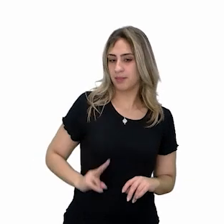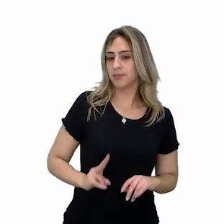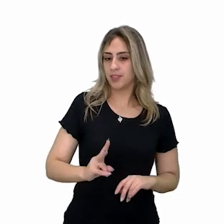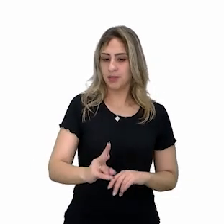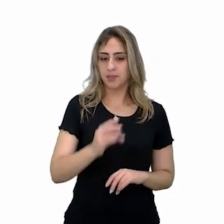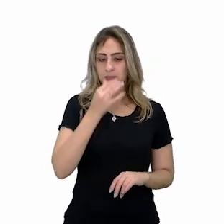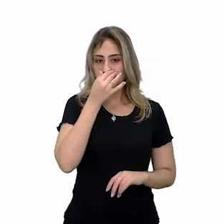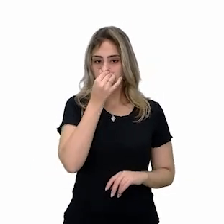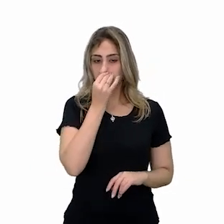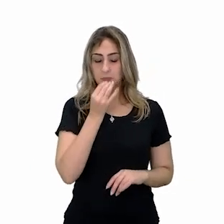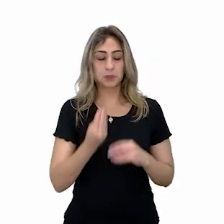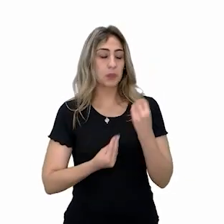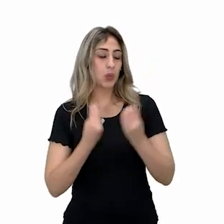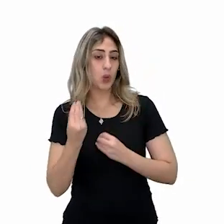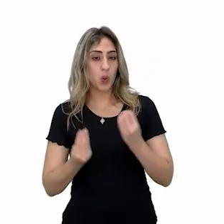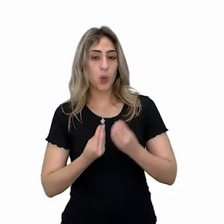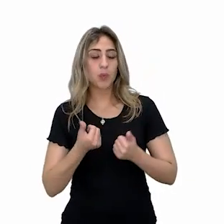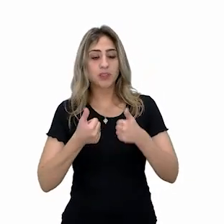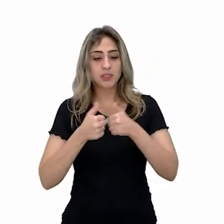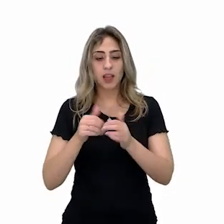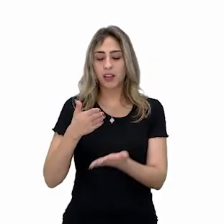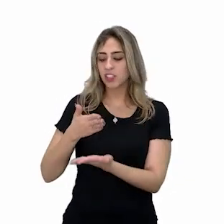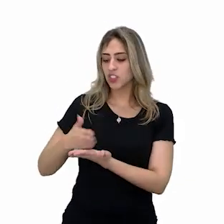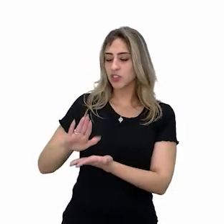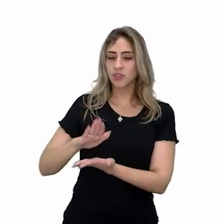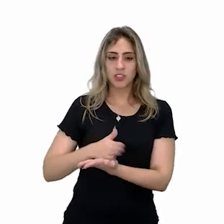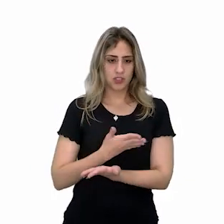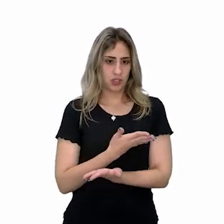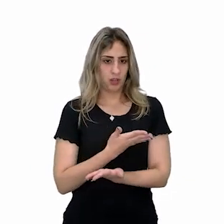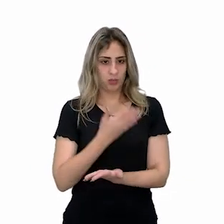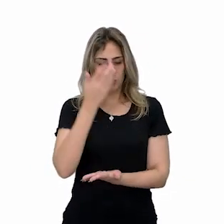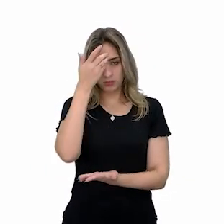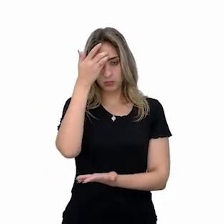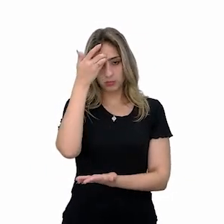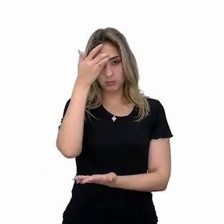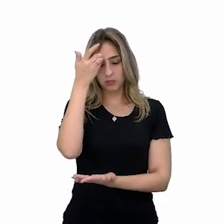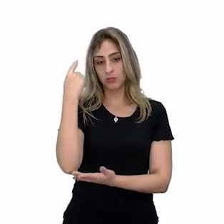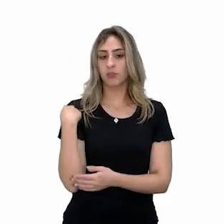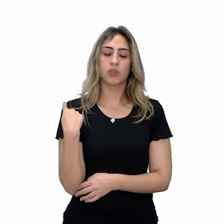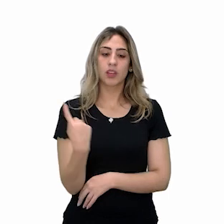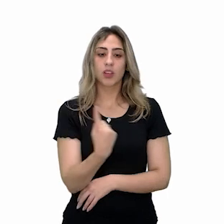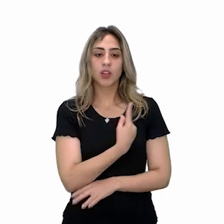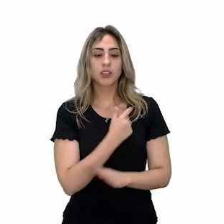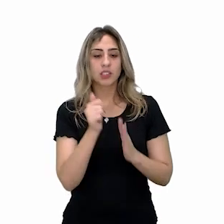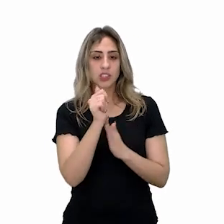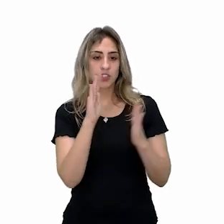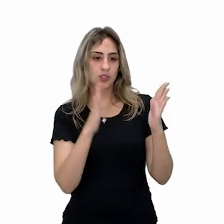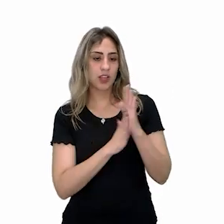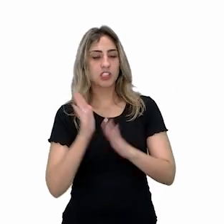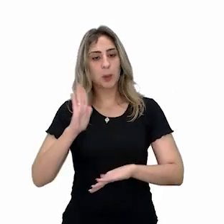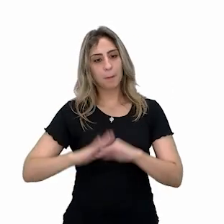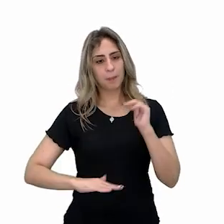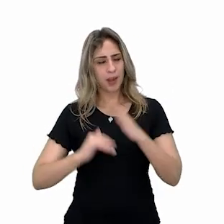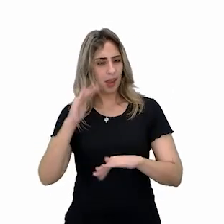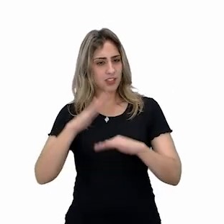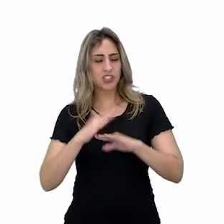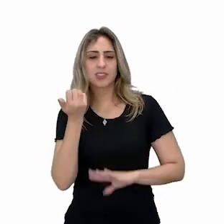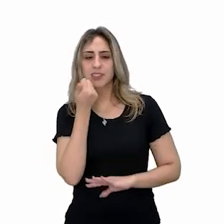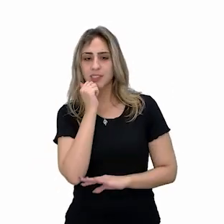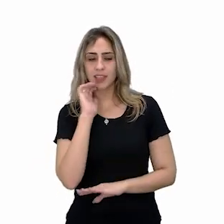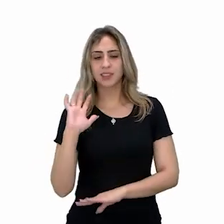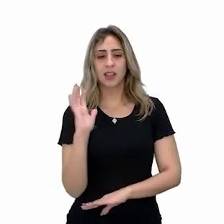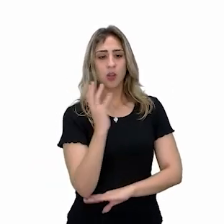aí como é que está dividido as nossas atividades práticas em ciências